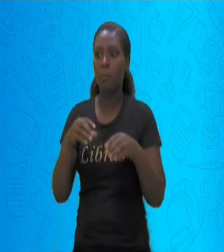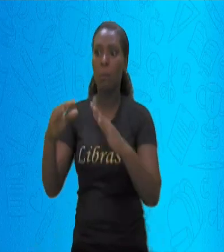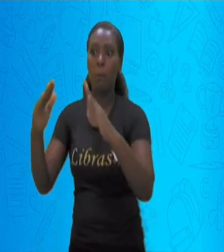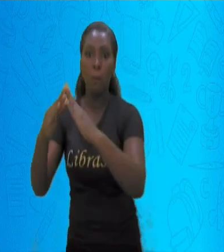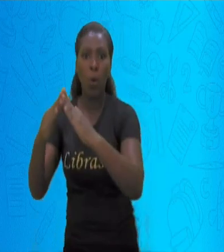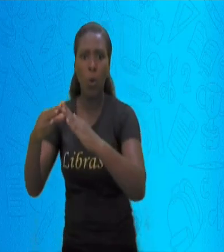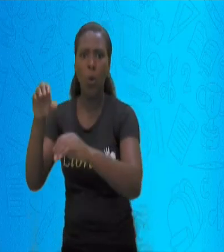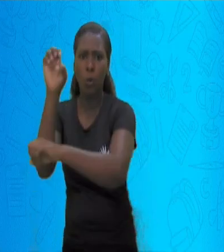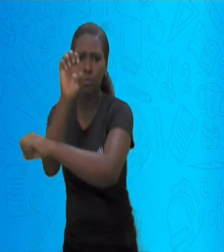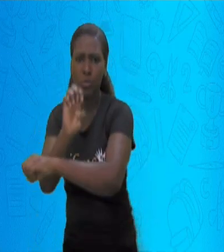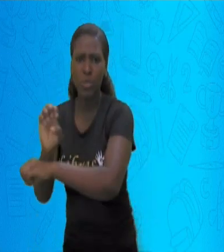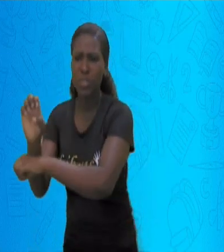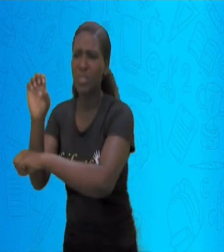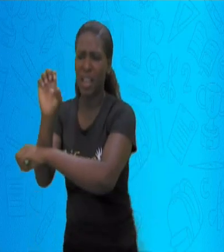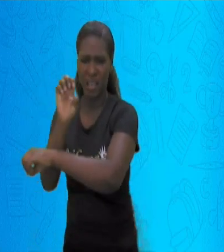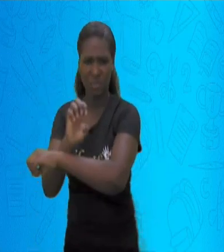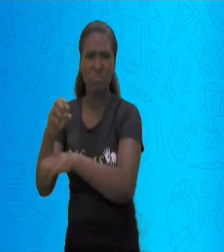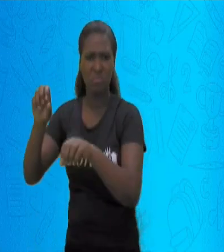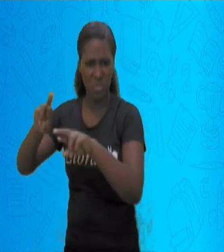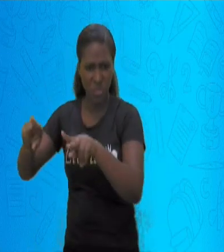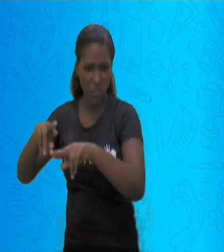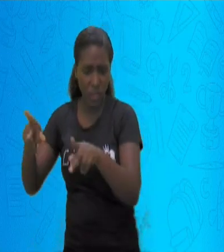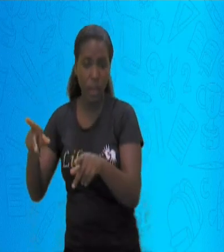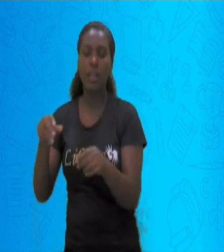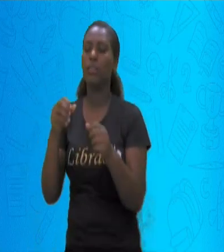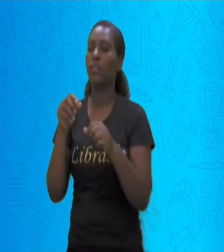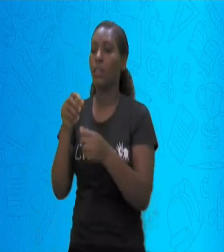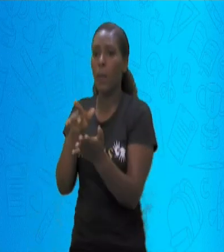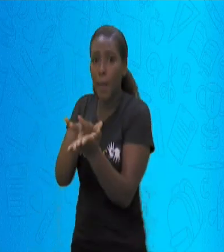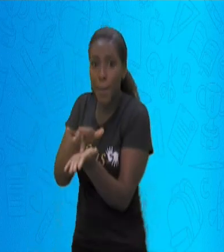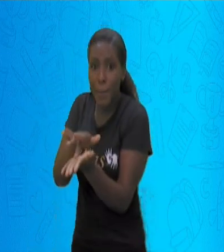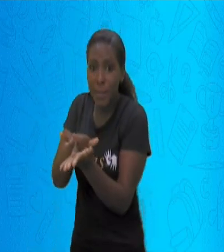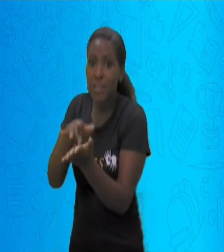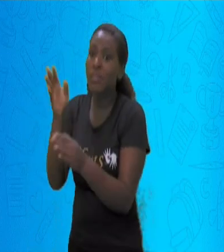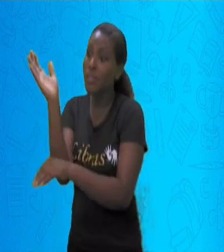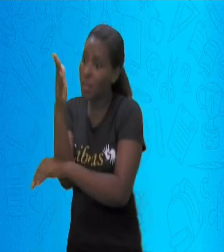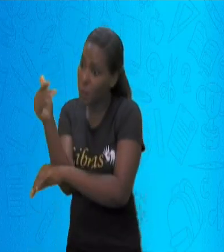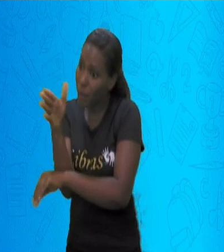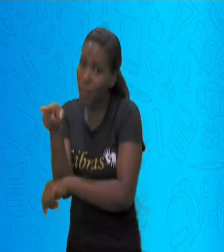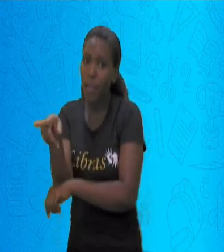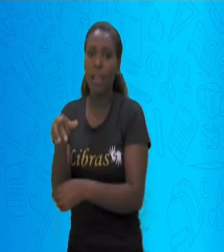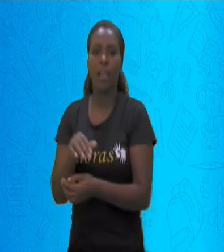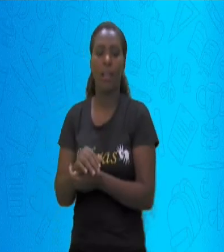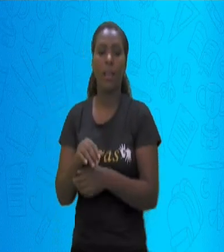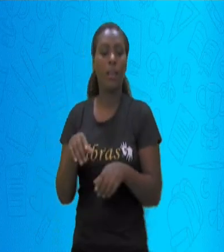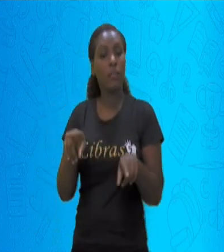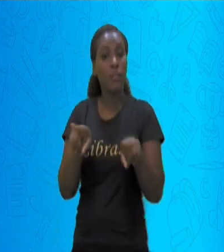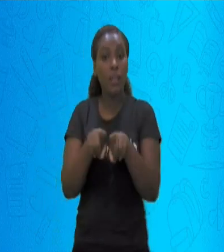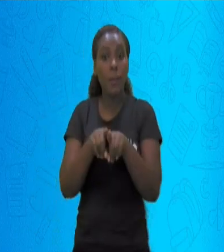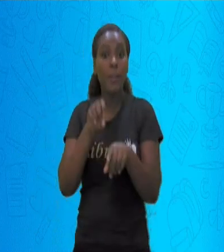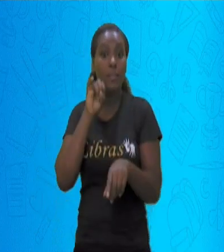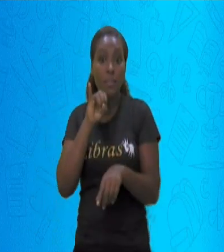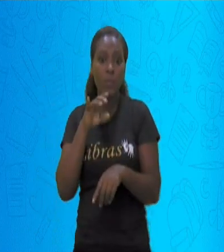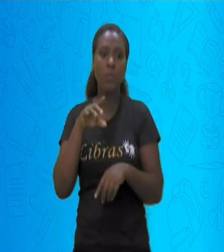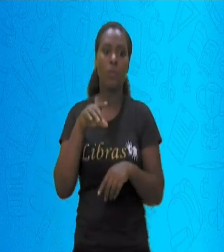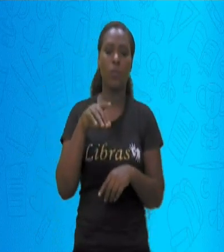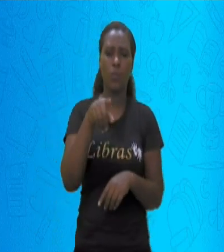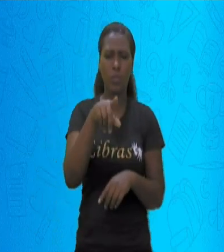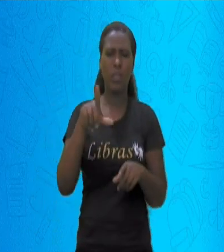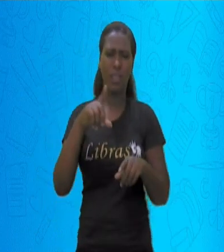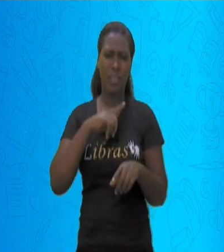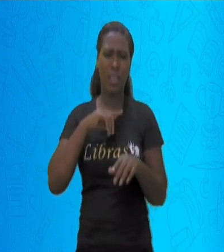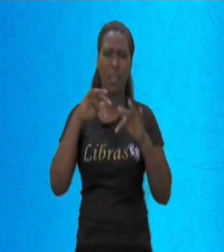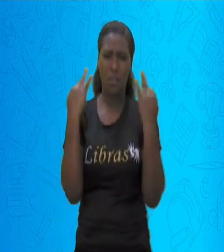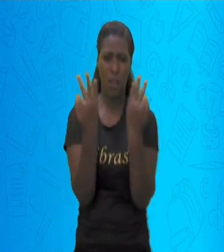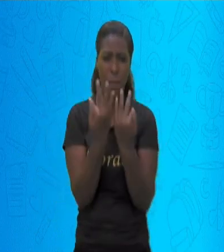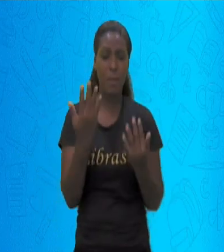mora fora do Brasil, que mora em outro país e você quer pesquisar sobre a bandeira do país onde o seu parente mora, é uma